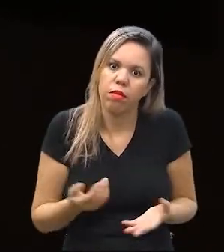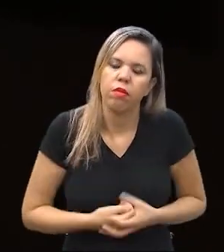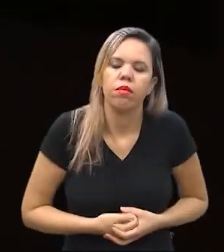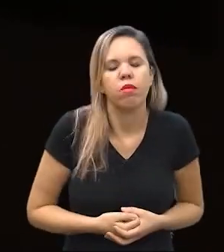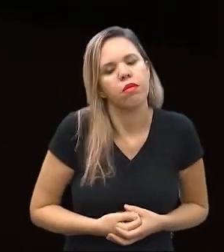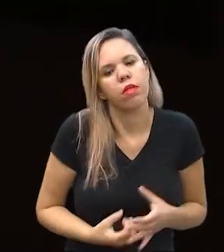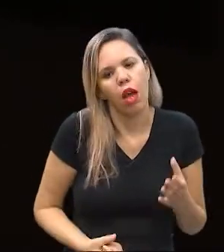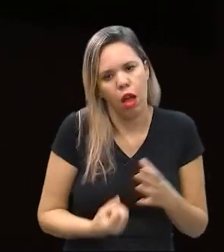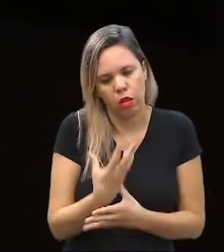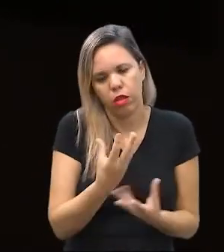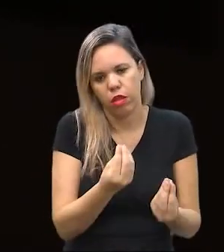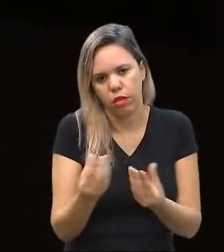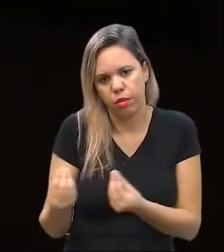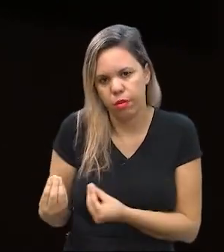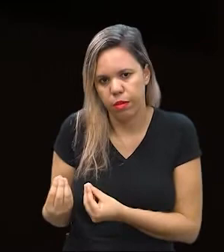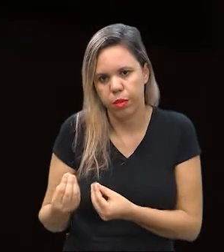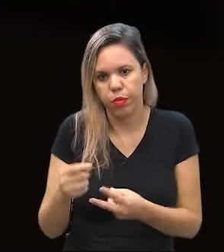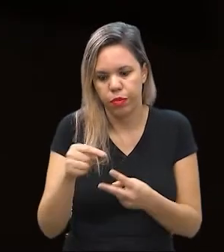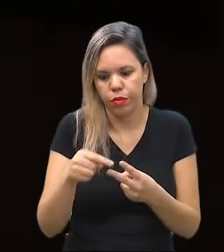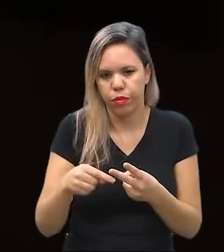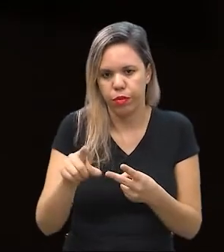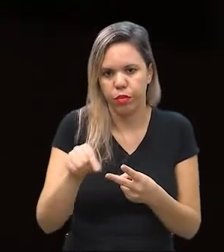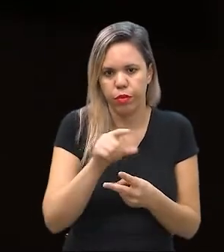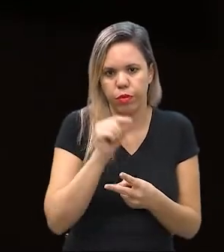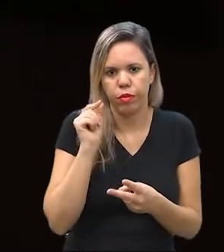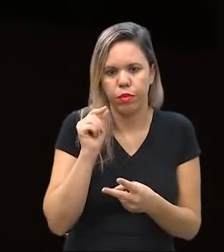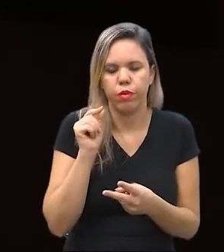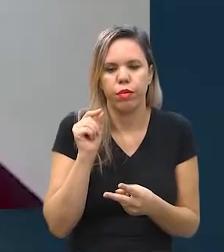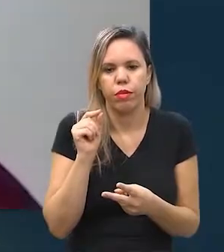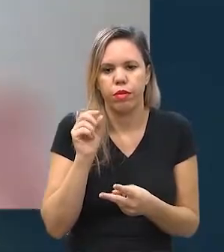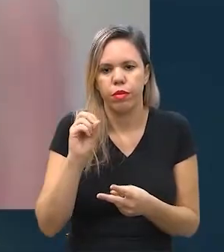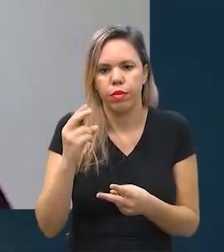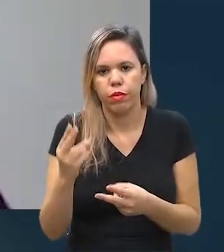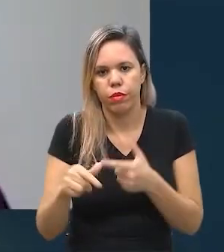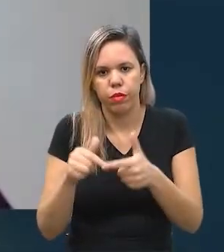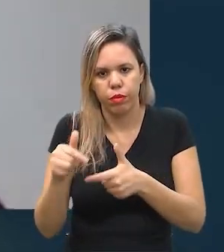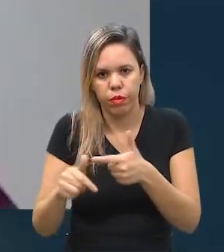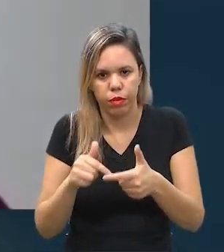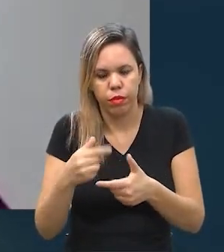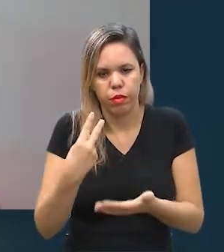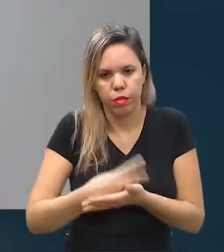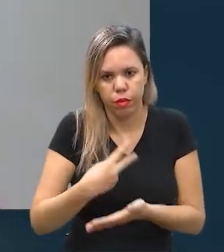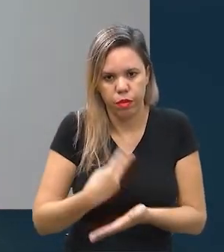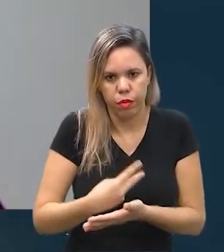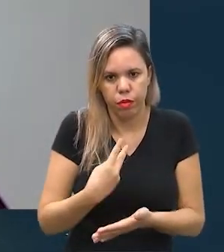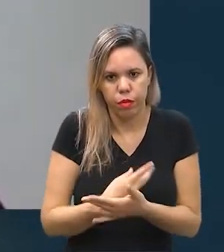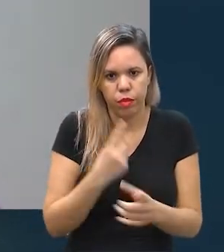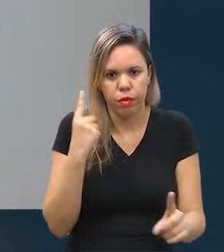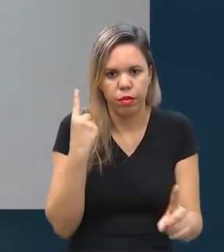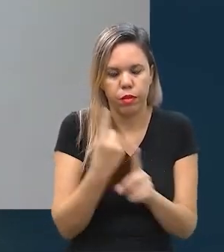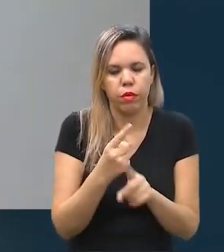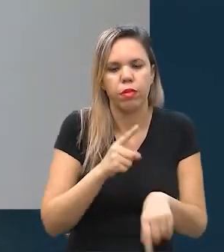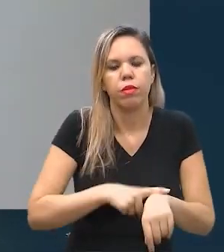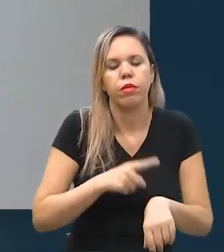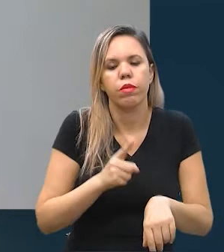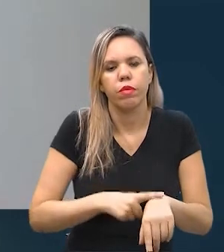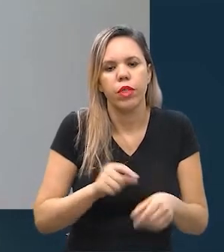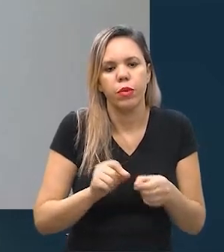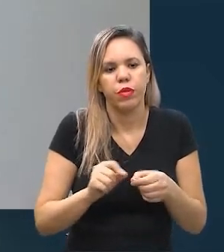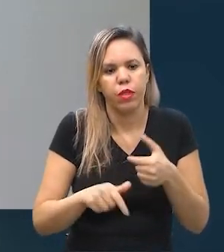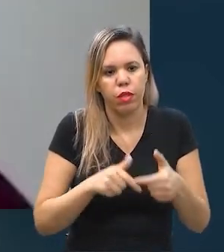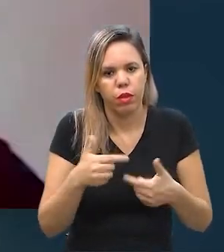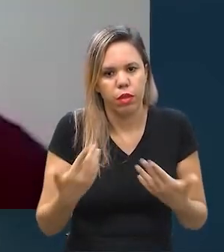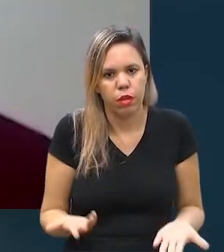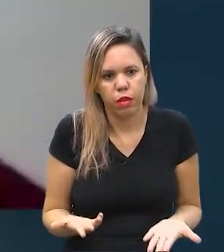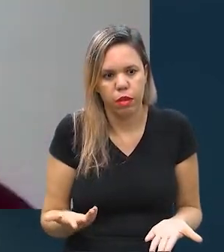É, isso acontece muito. Então ele tem duas opções, né? Ou ele vai trabalhar ele mesmo, né? Encontrar ali algum tempo para fazer essa